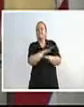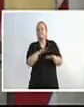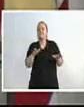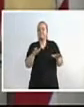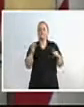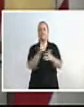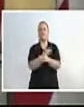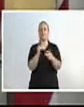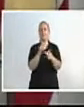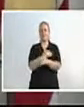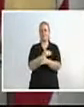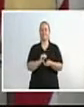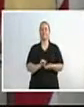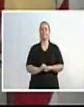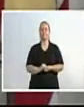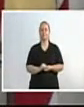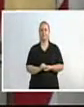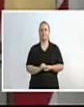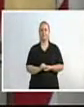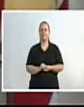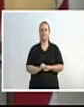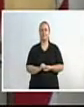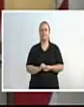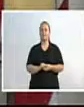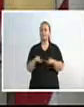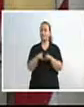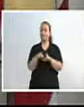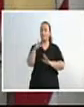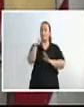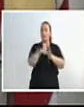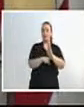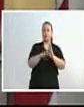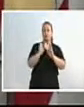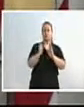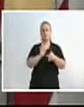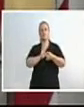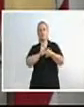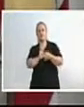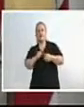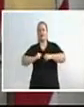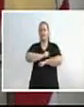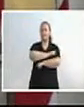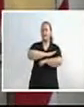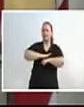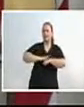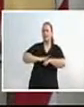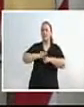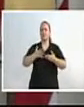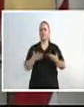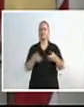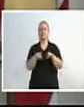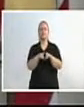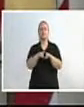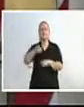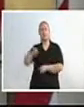também ficam aí os projetos que apresentamos quanto à pavimentação da